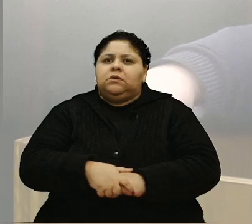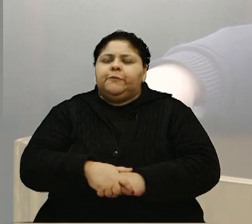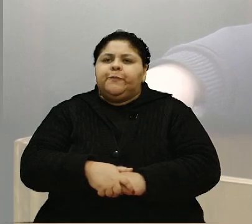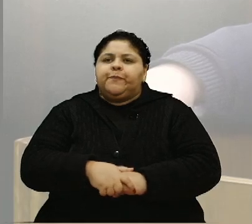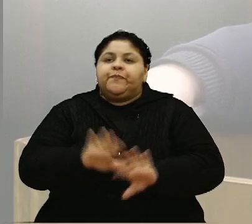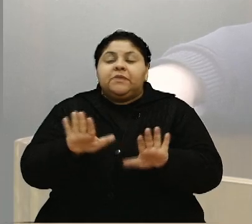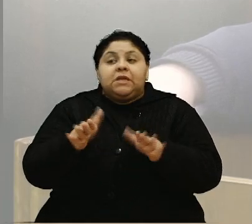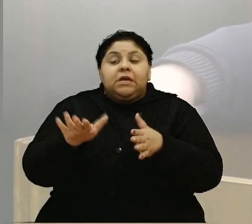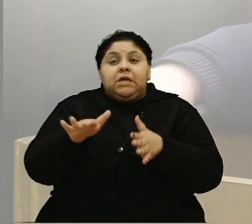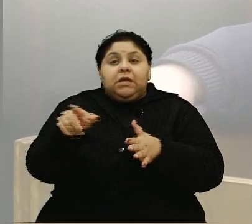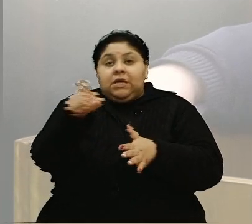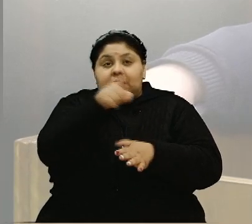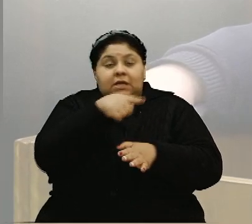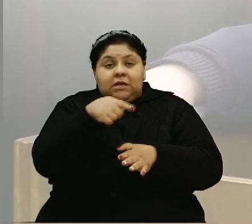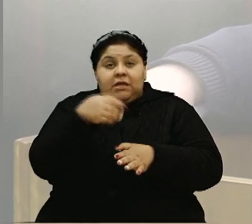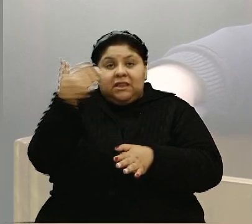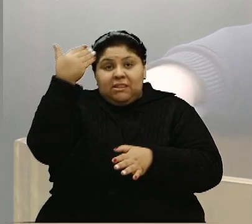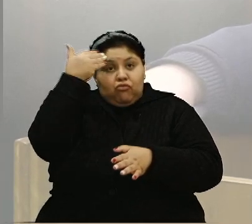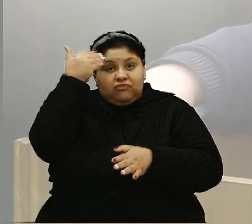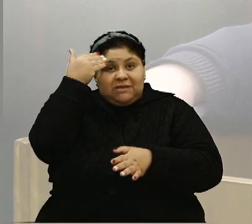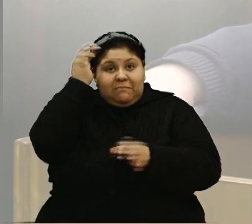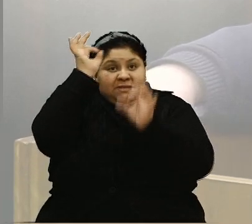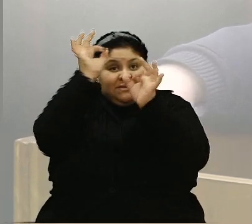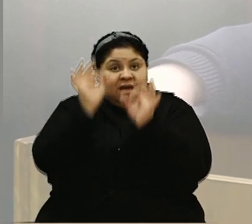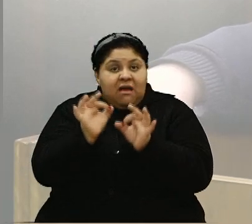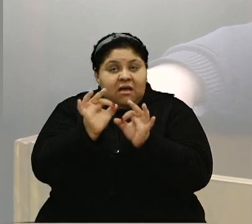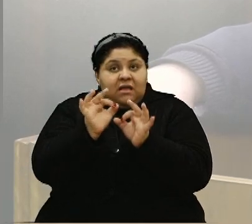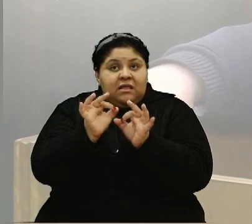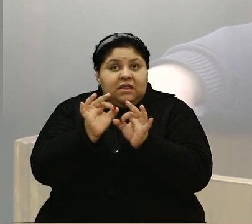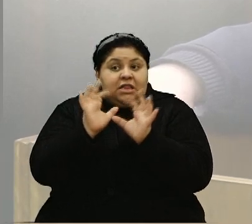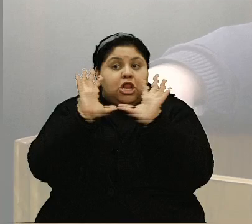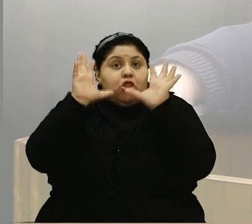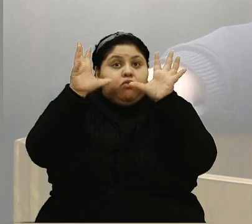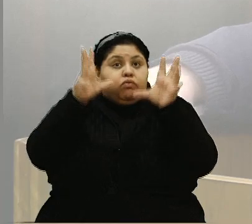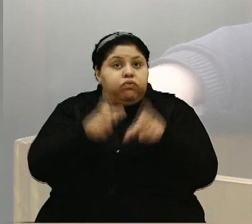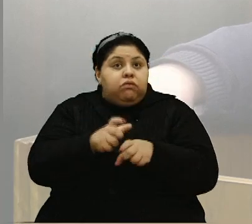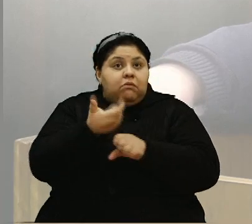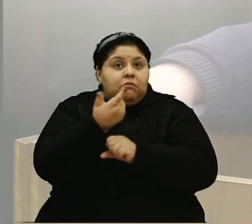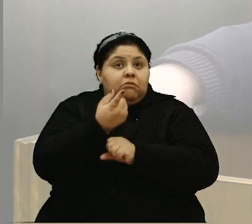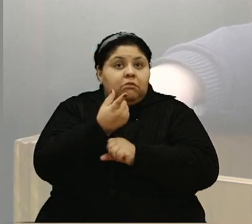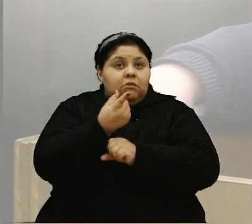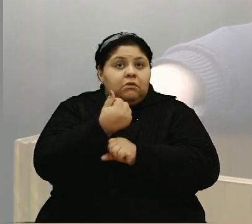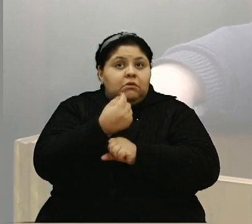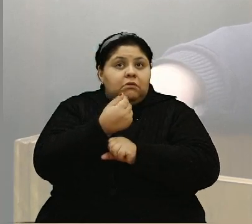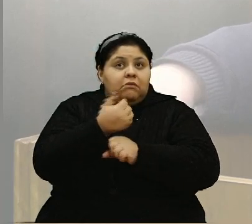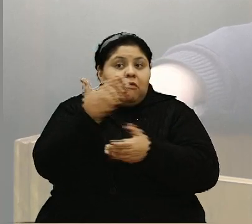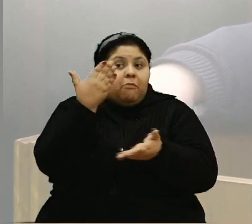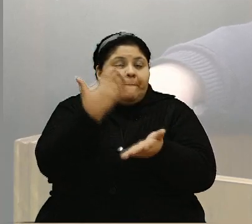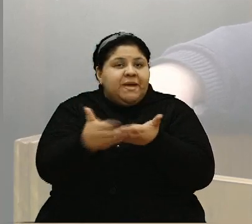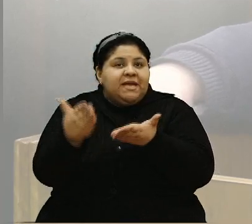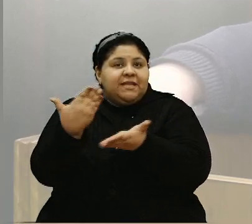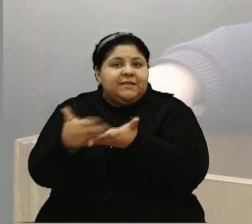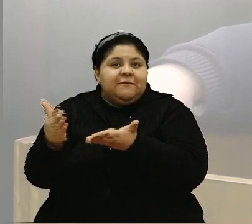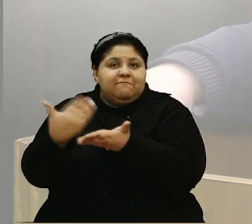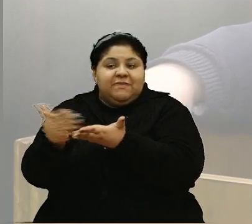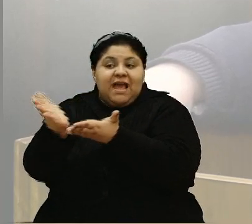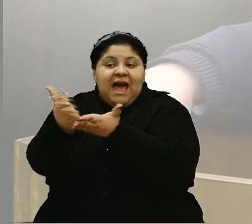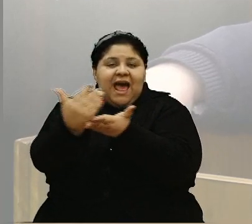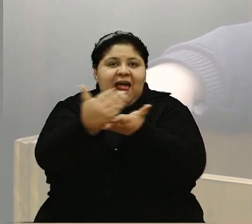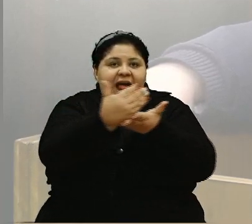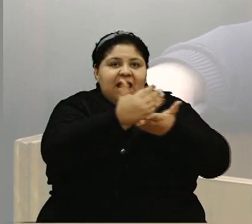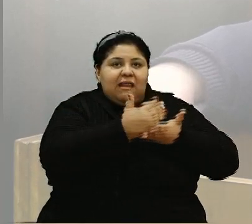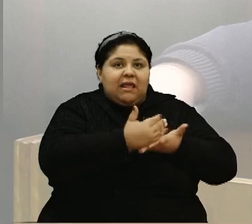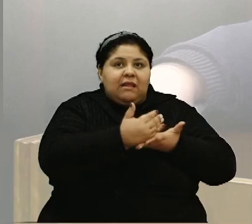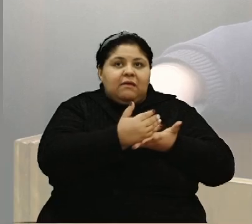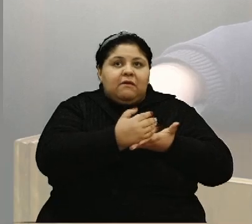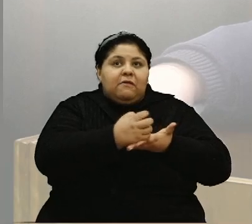Talvez os senhores e senhoras não tenham ideia da quantidade de dinheiro que estamos perdendo. Arrecadação,